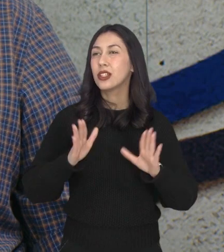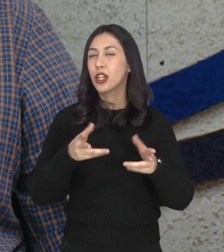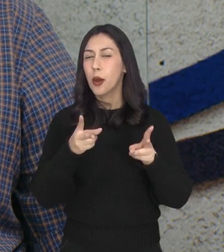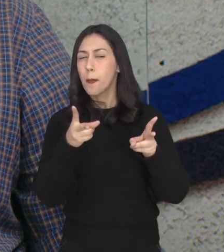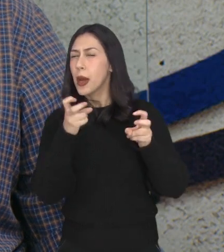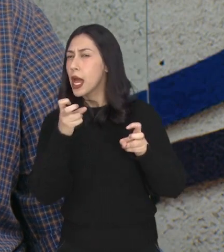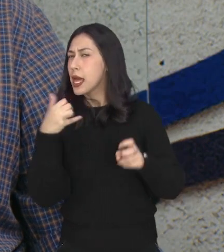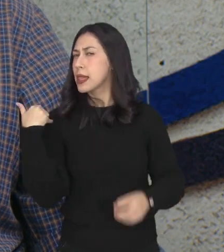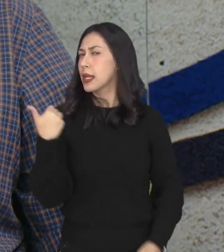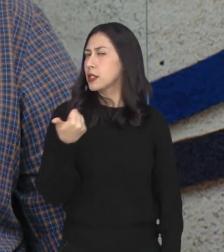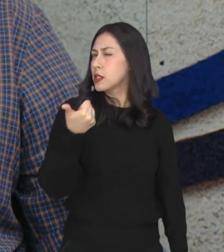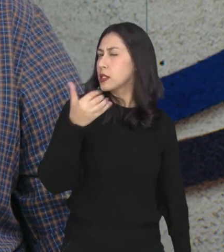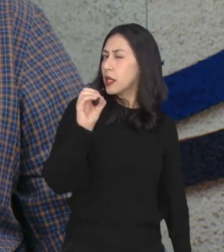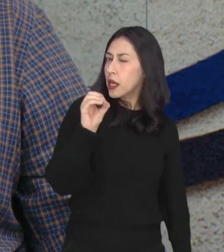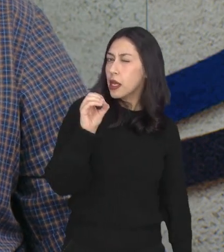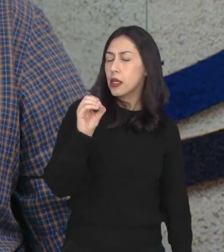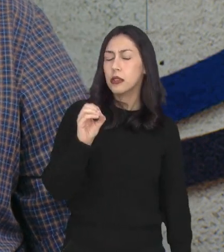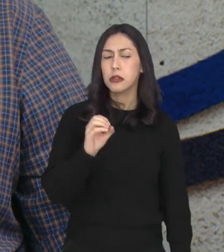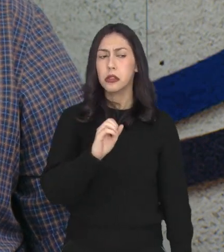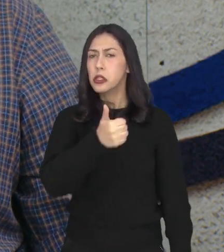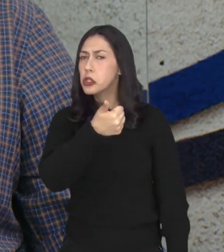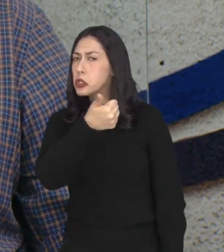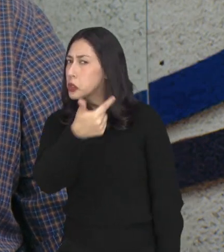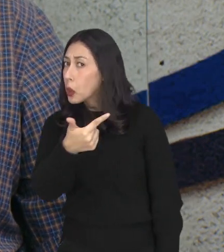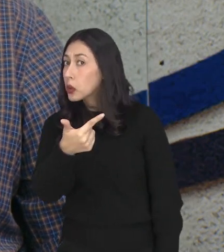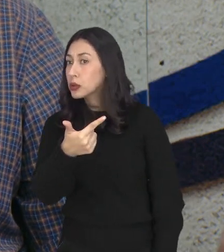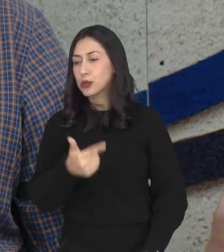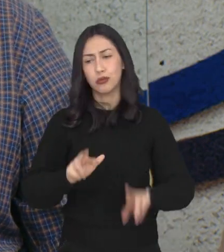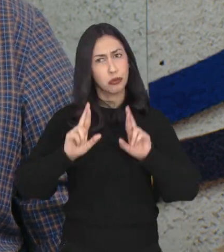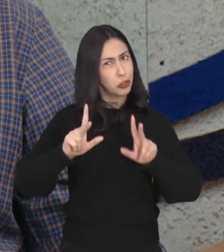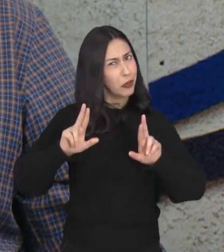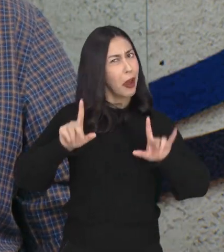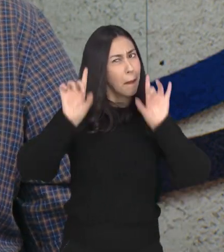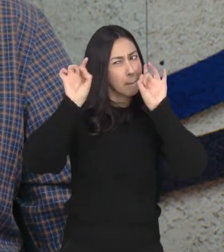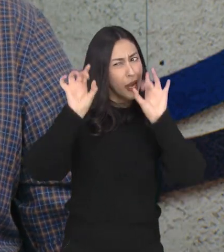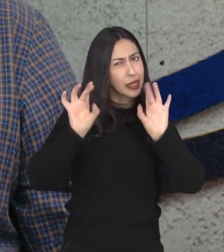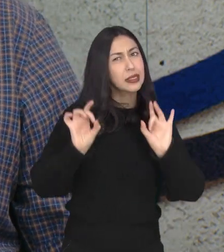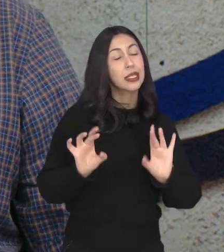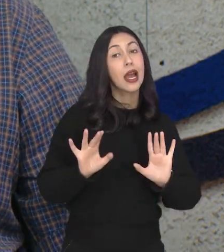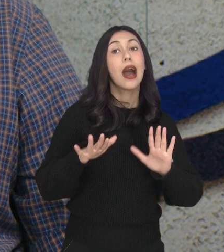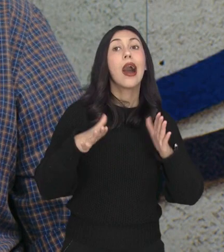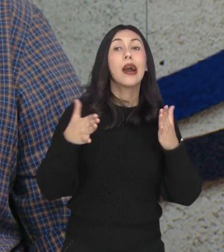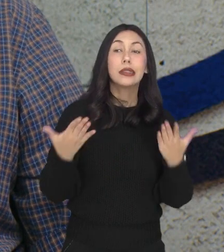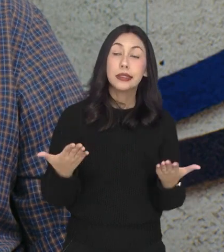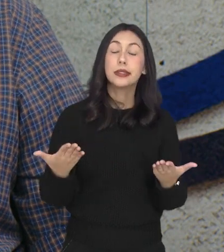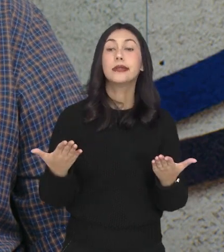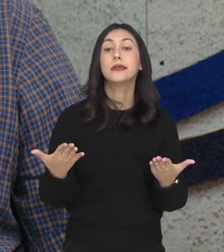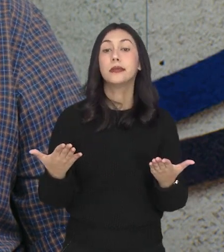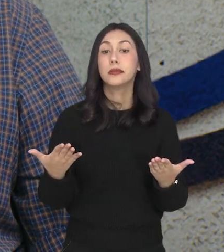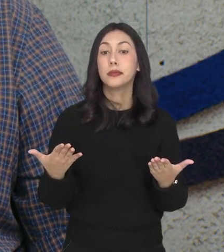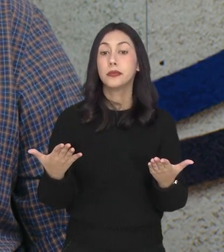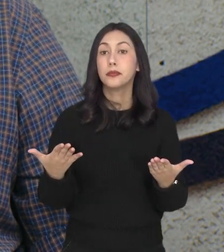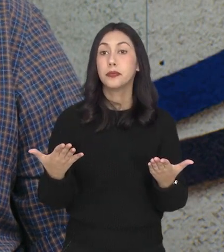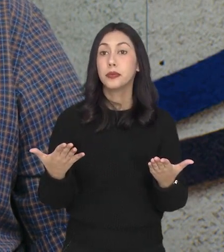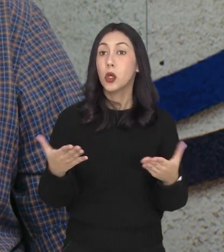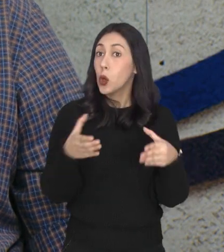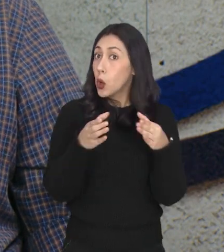tem jogadores aí que a gente já vê com 10, 12, 11 anos que são diferenciados, né? Esse sim,